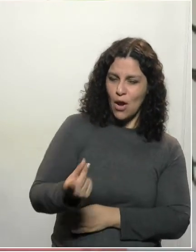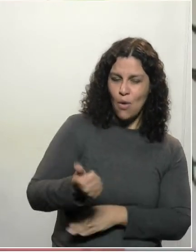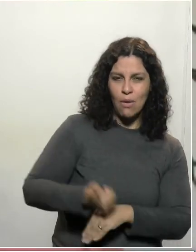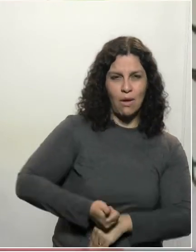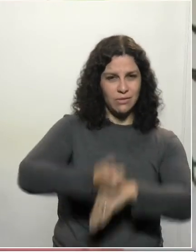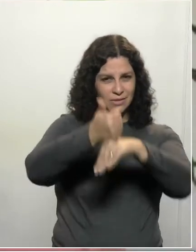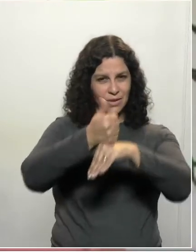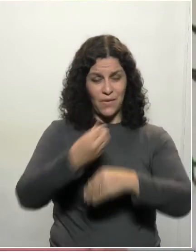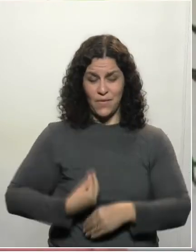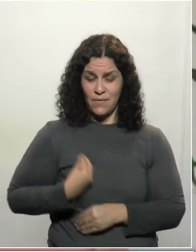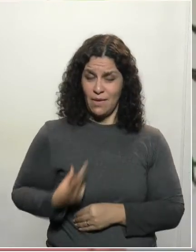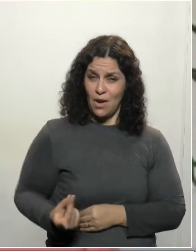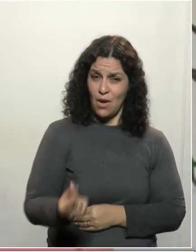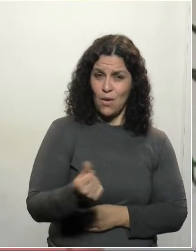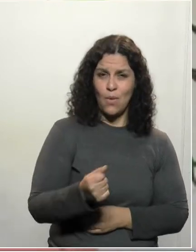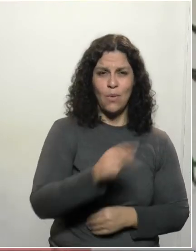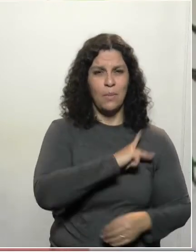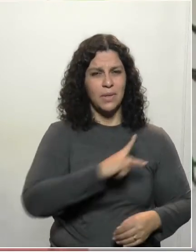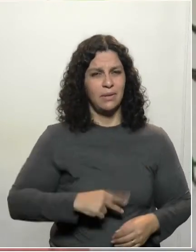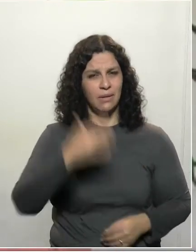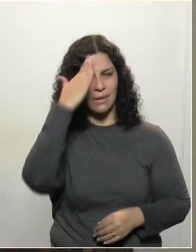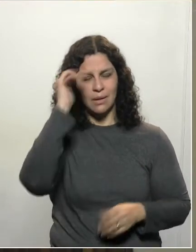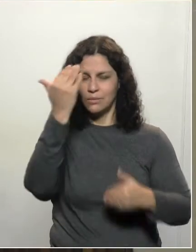senhor presidente. Muito obrigado.